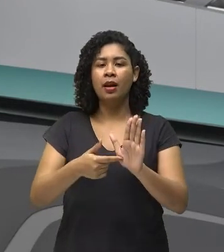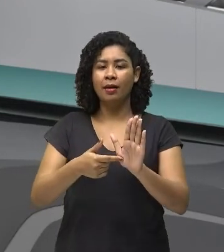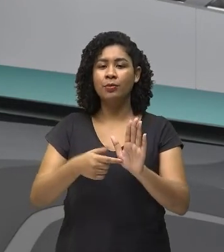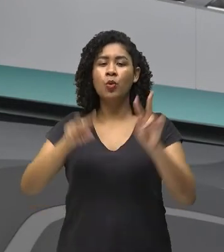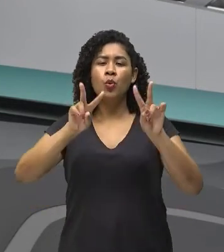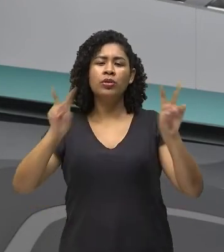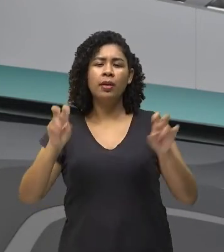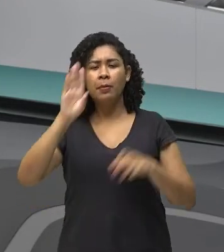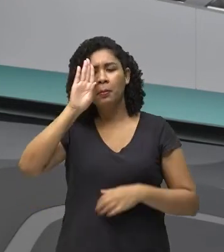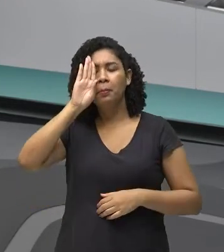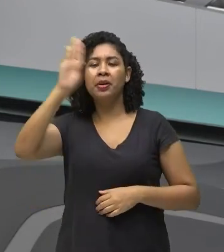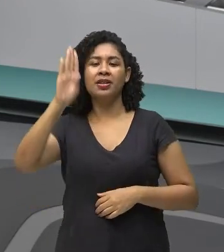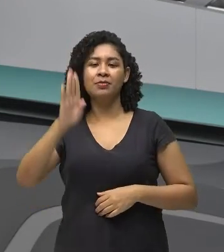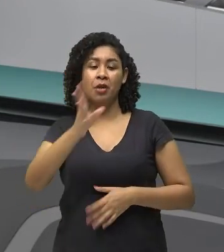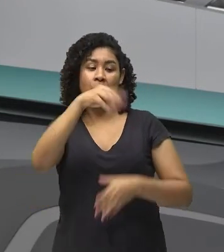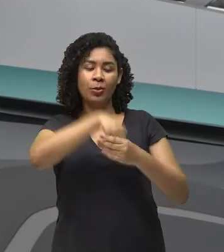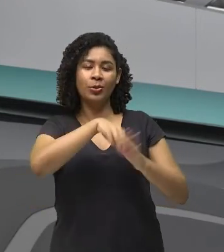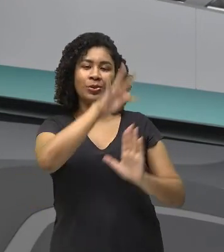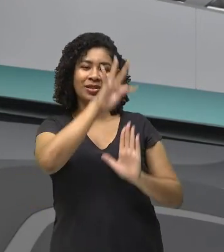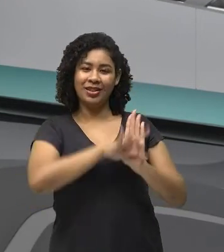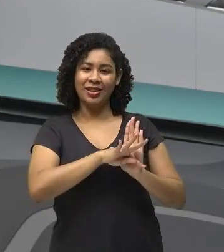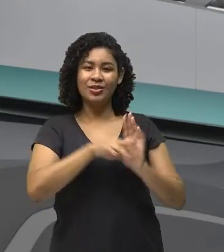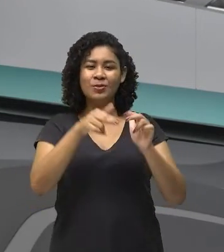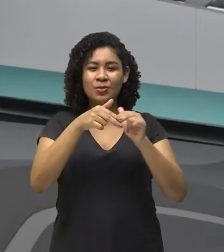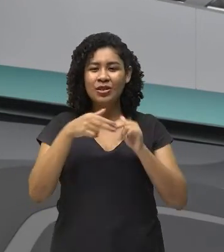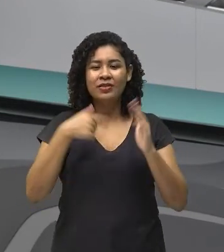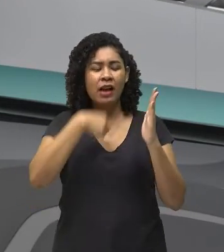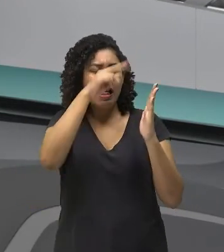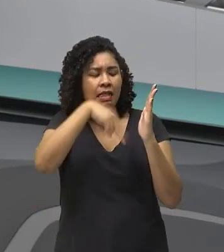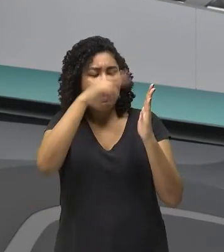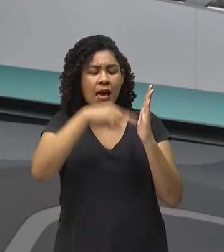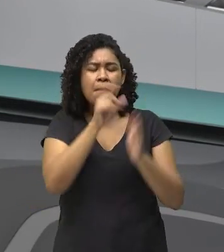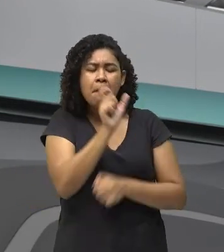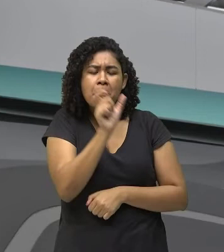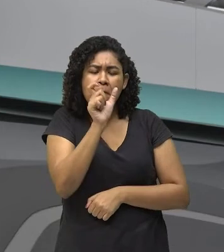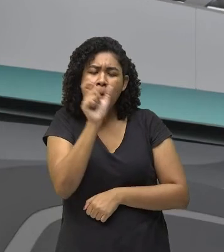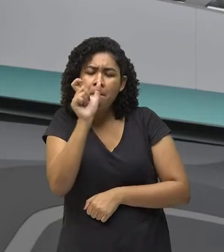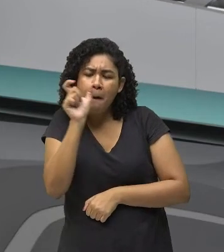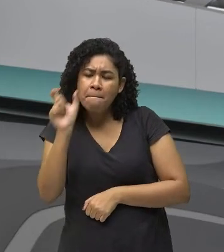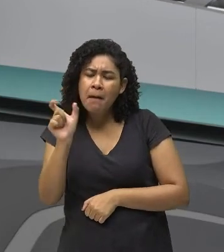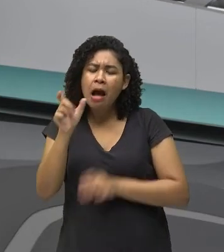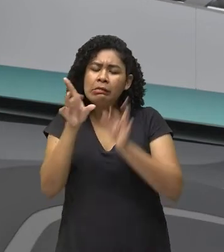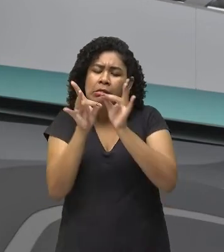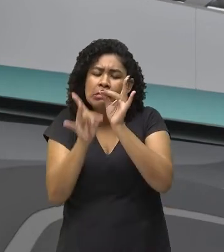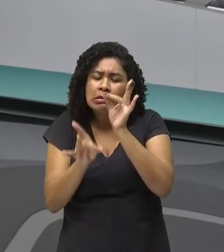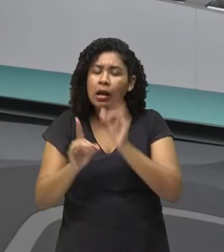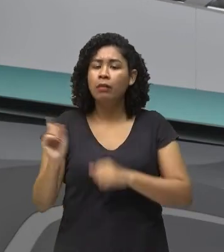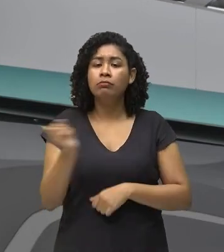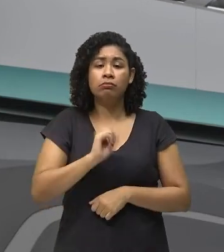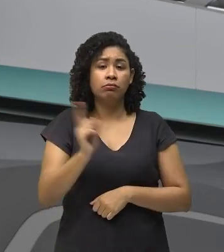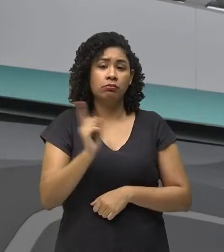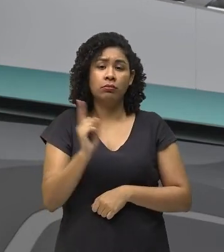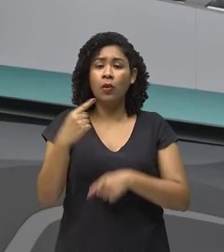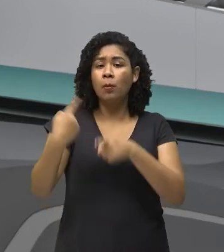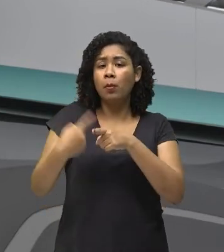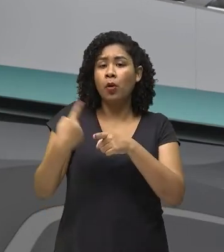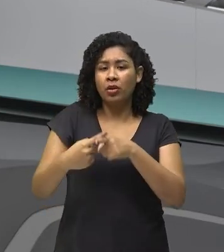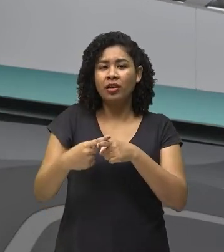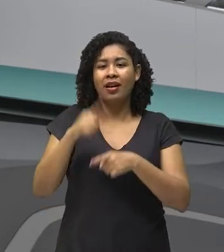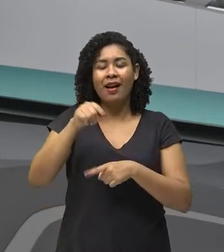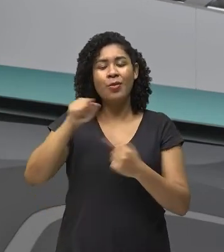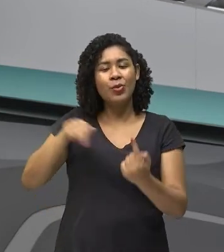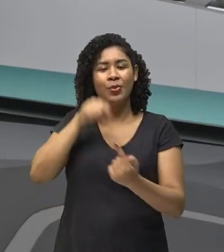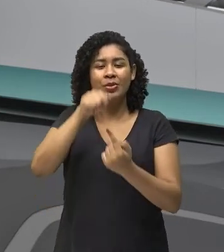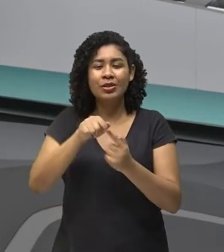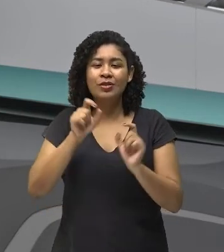Por isso que eu não fiquei lendo palavrinha por palavrinha, com muito detalhe para vocês, porque é só para saber do